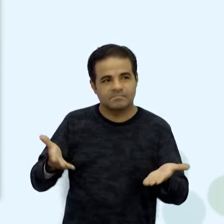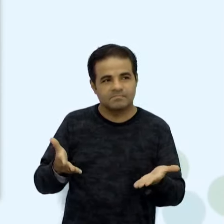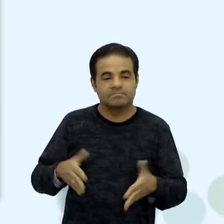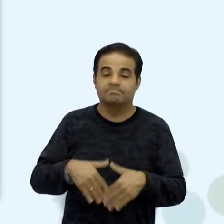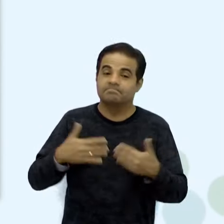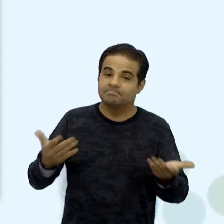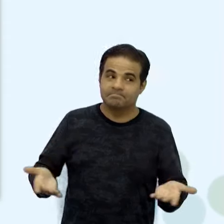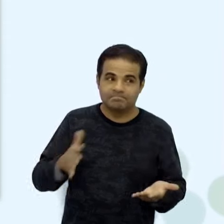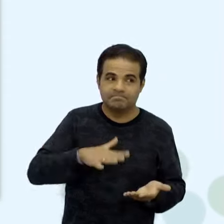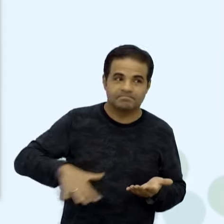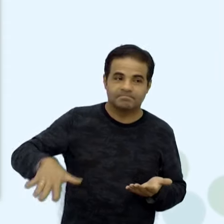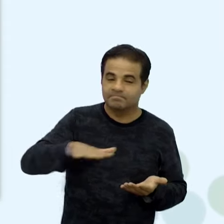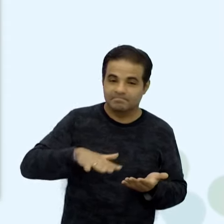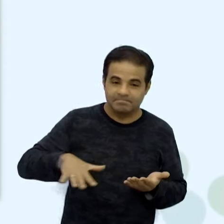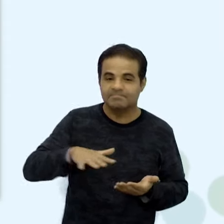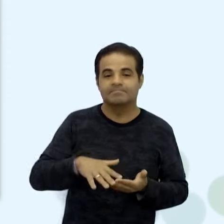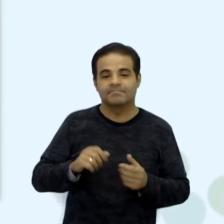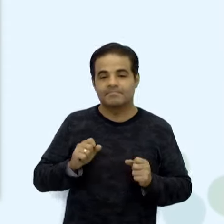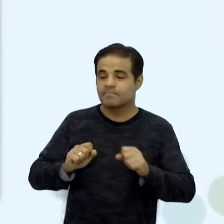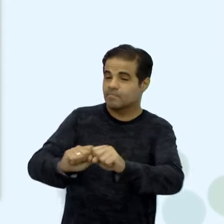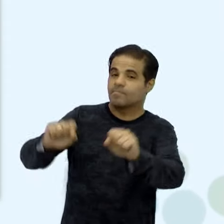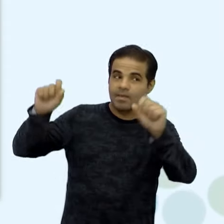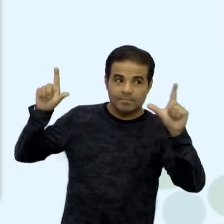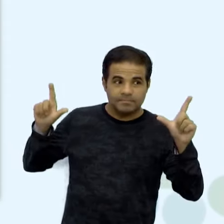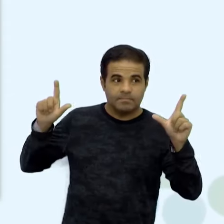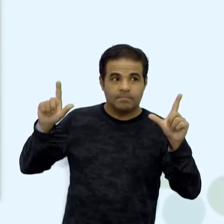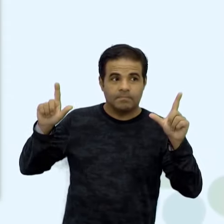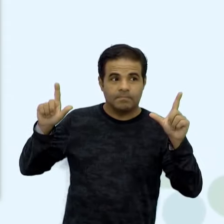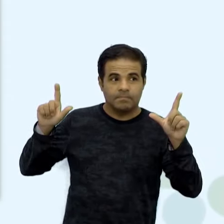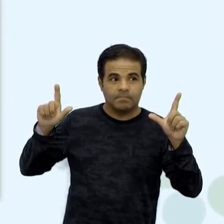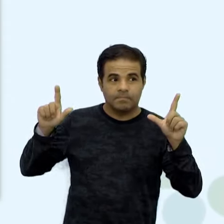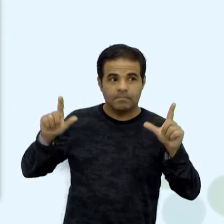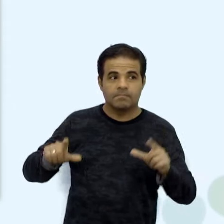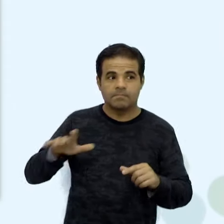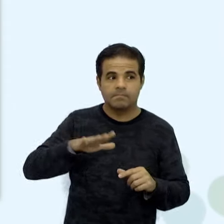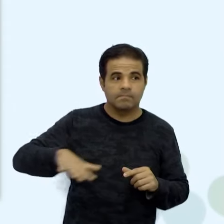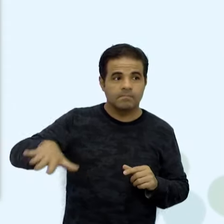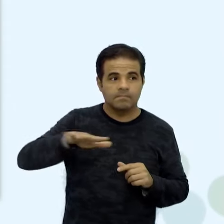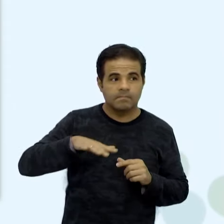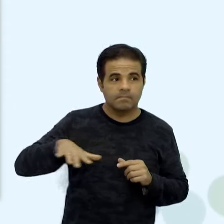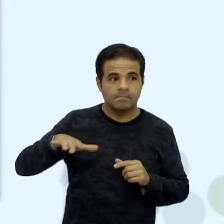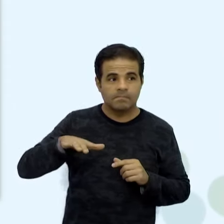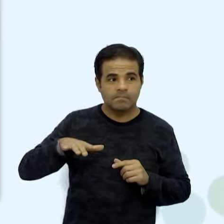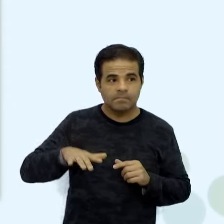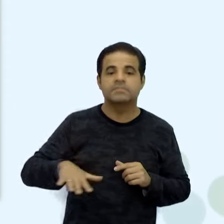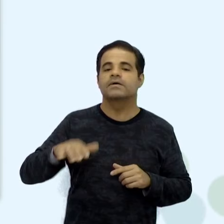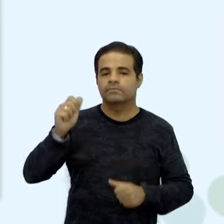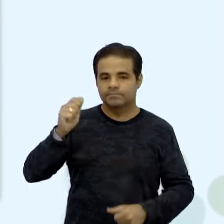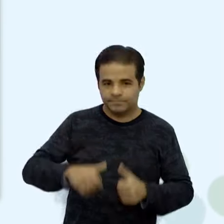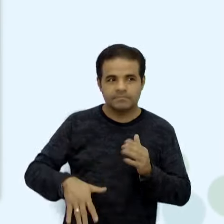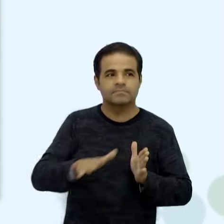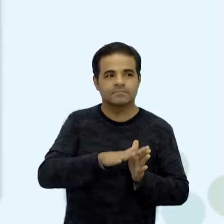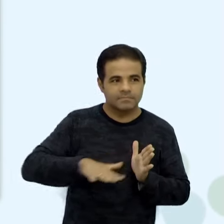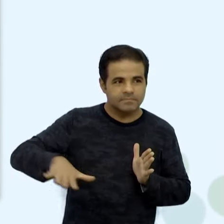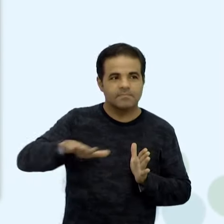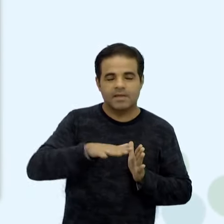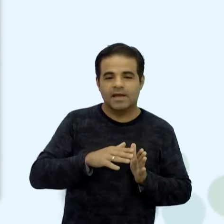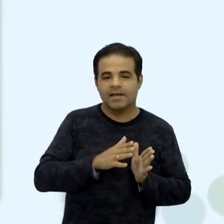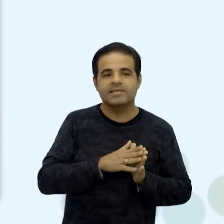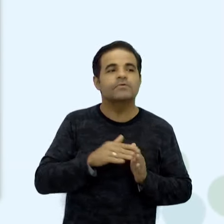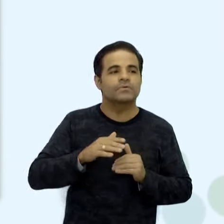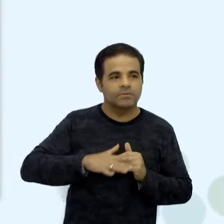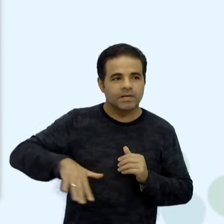eu coloquei uma imagem bem interessante na tela que mostra um banheiro romano, um banheiro coletivo. Olha só que